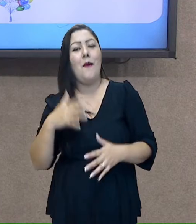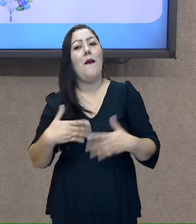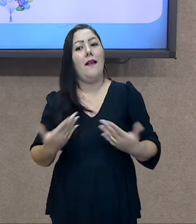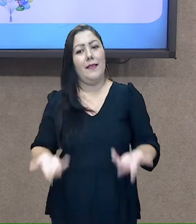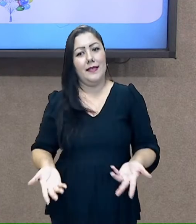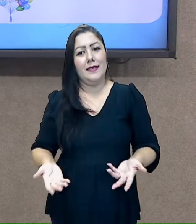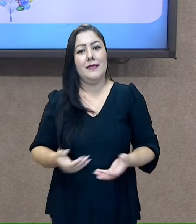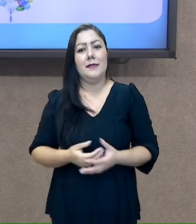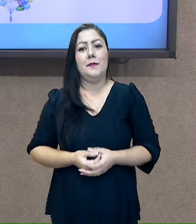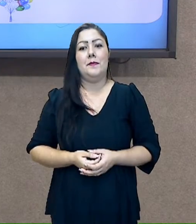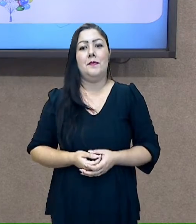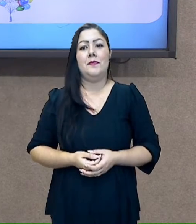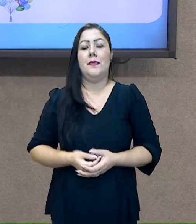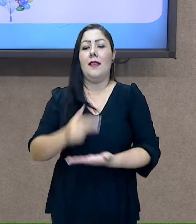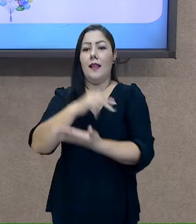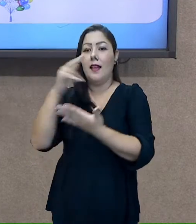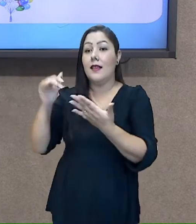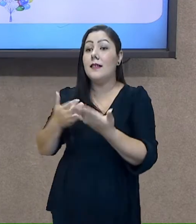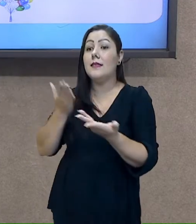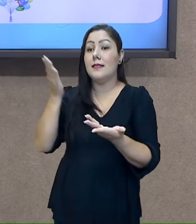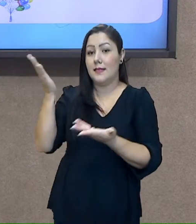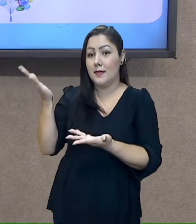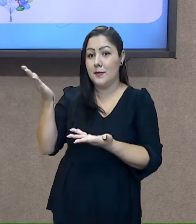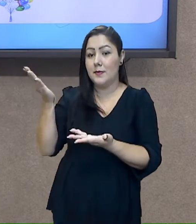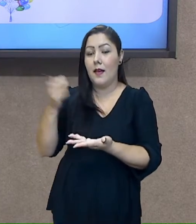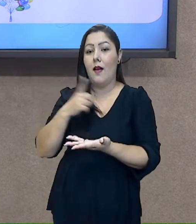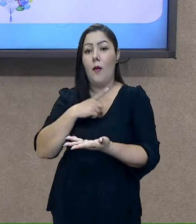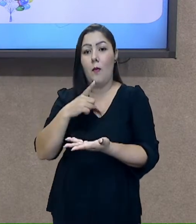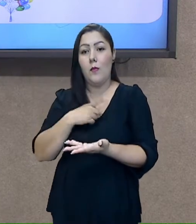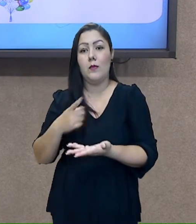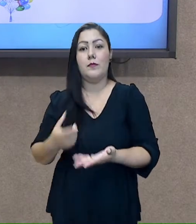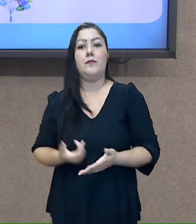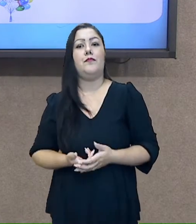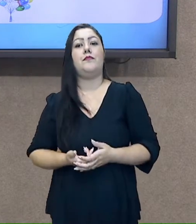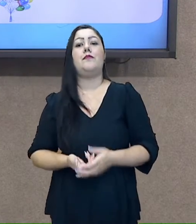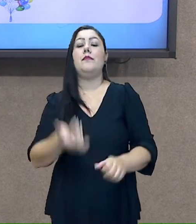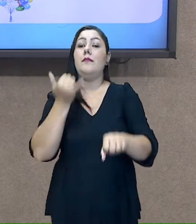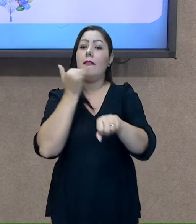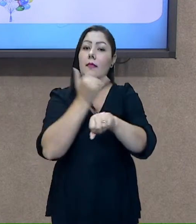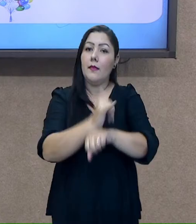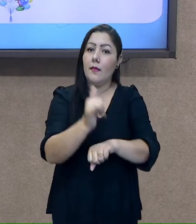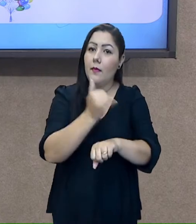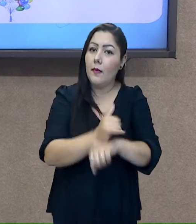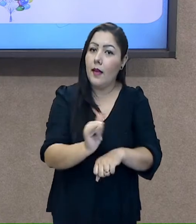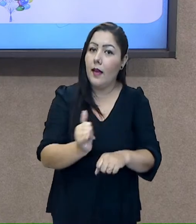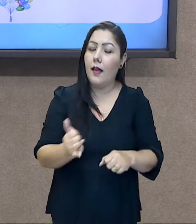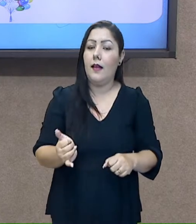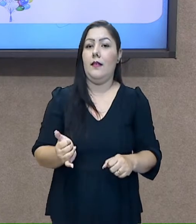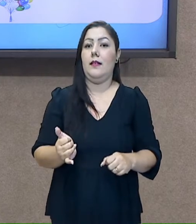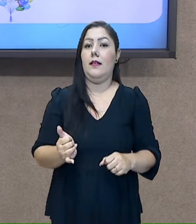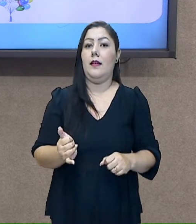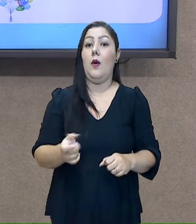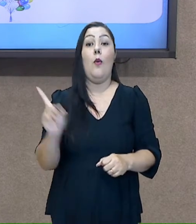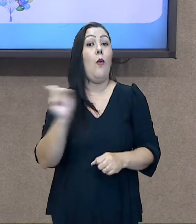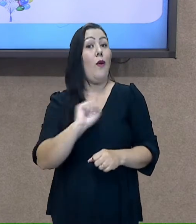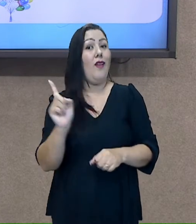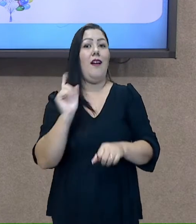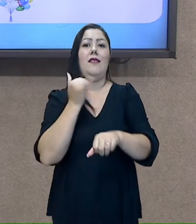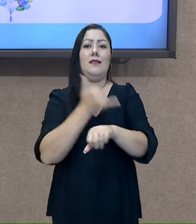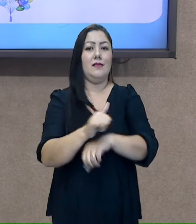pessoal, nestas imagens nós temos metal, não